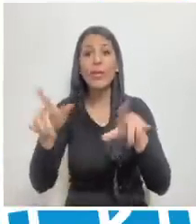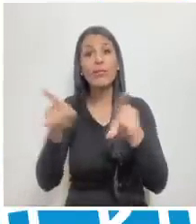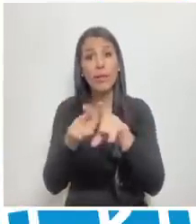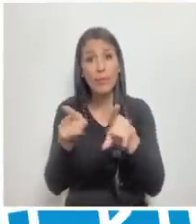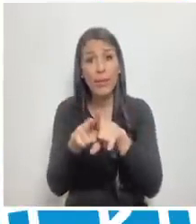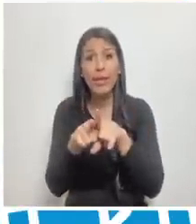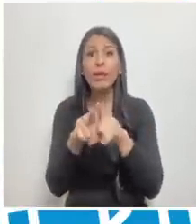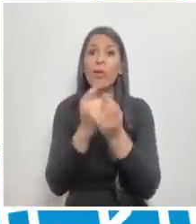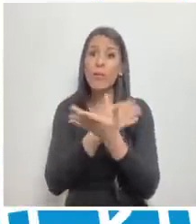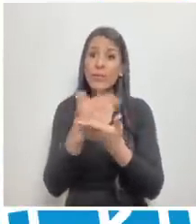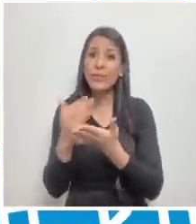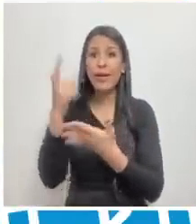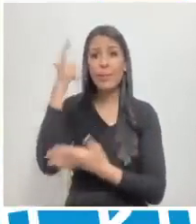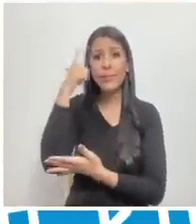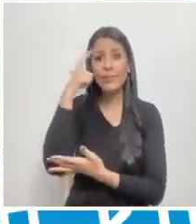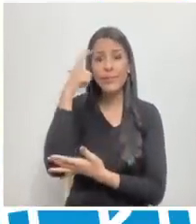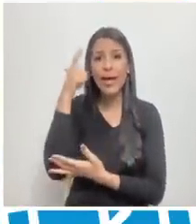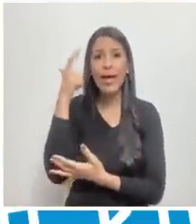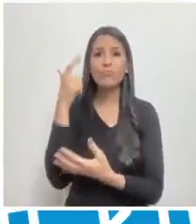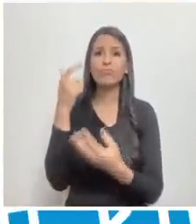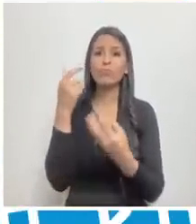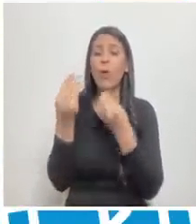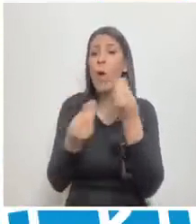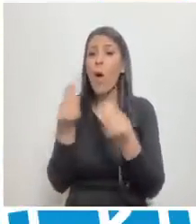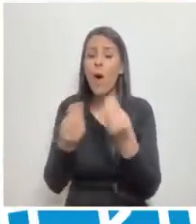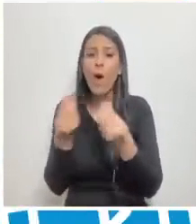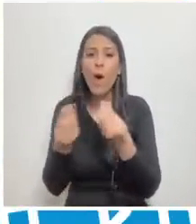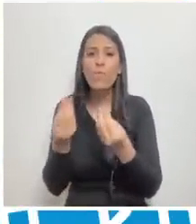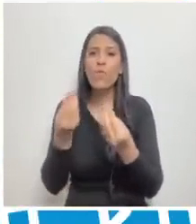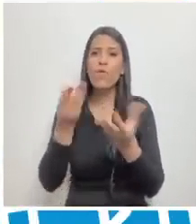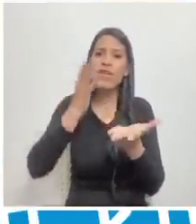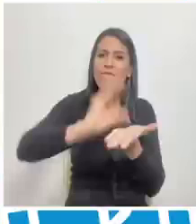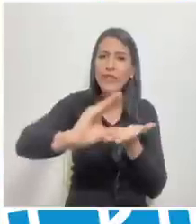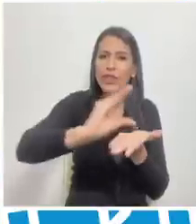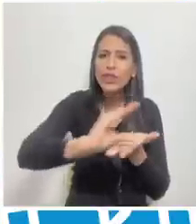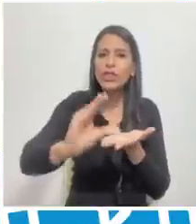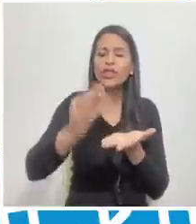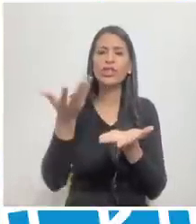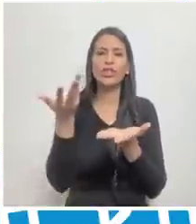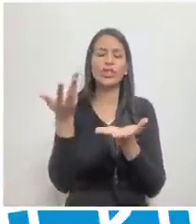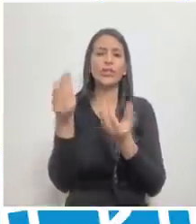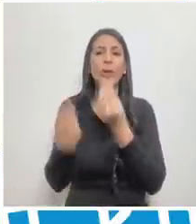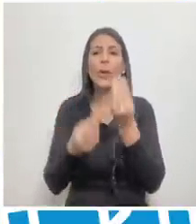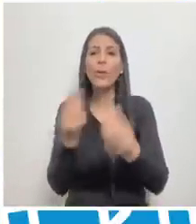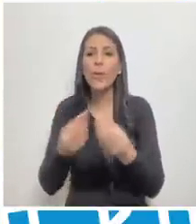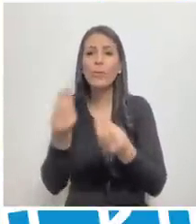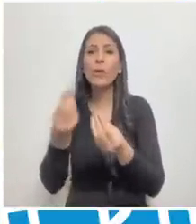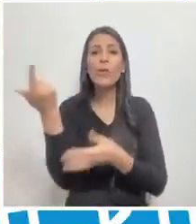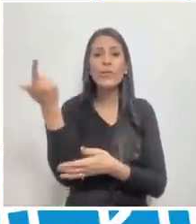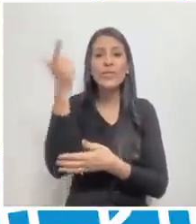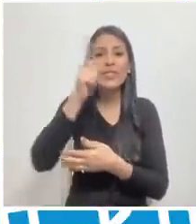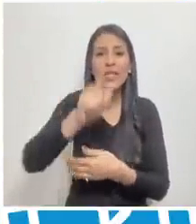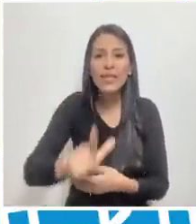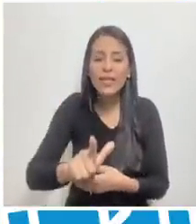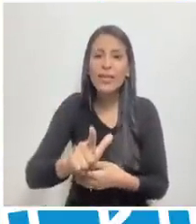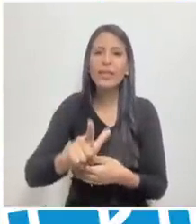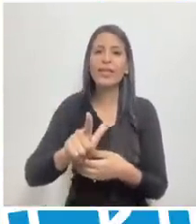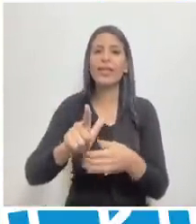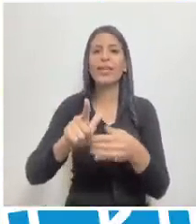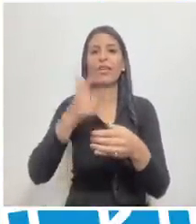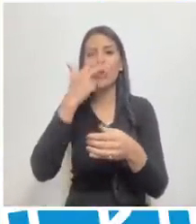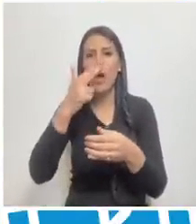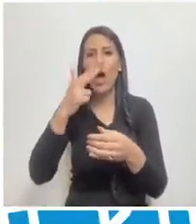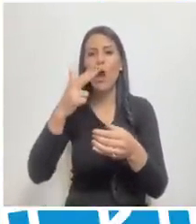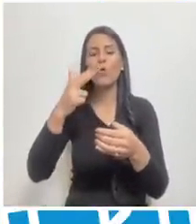intensidade nós precisamos investir para retomar as possíveis e certamente defasagens de aprendizagem